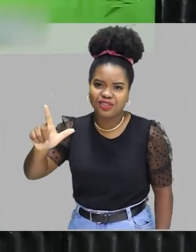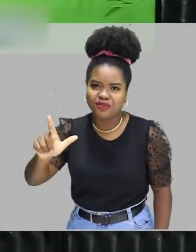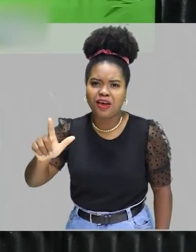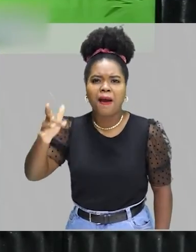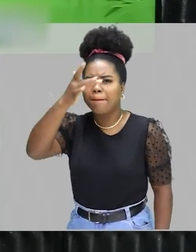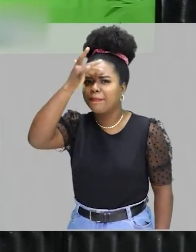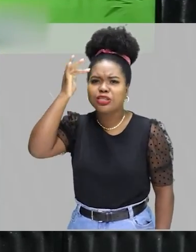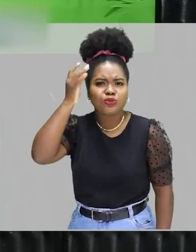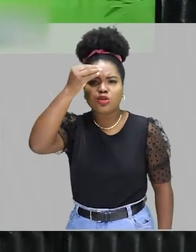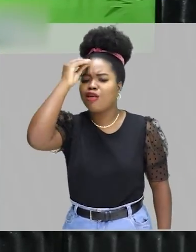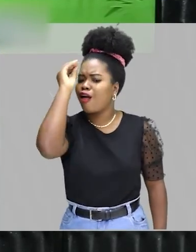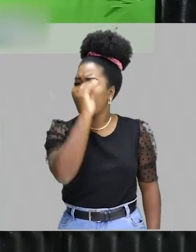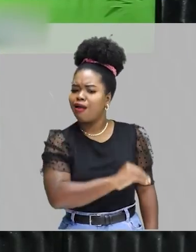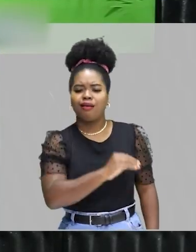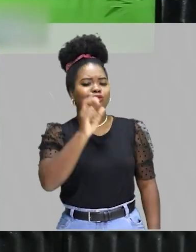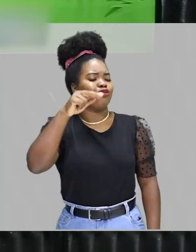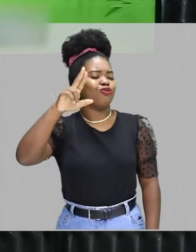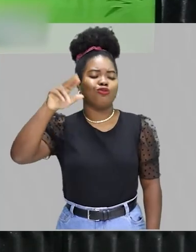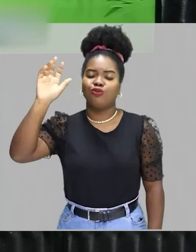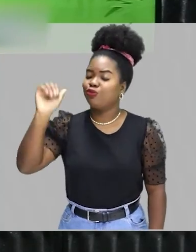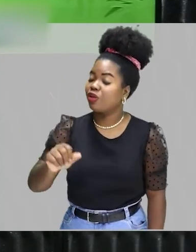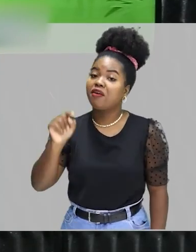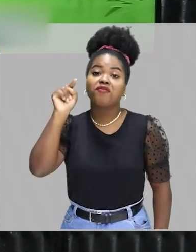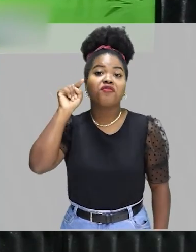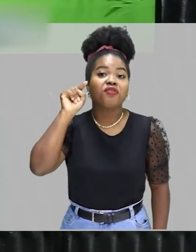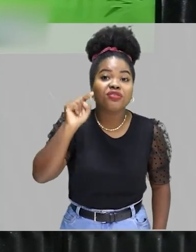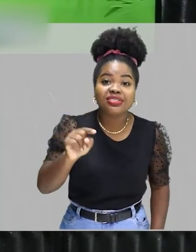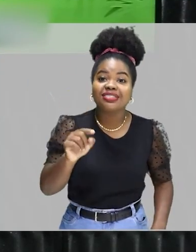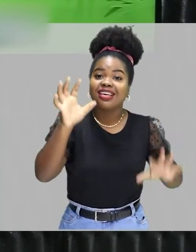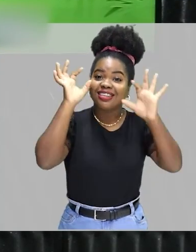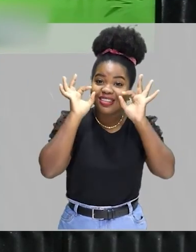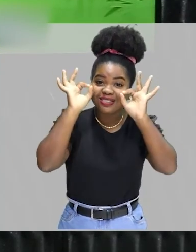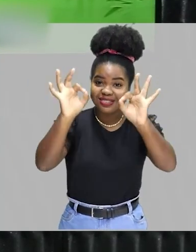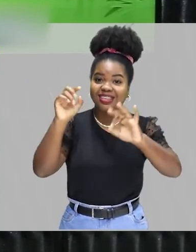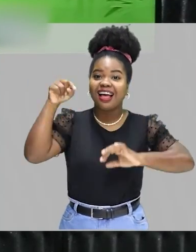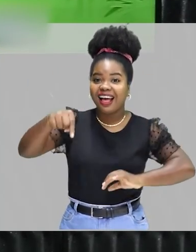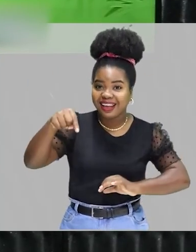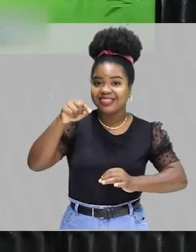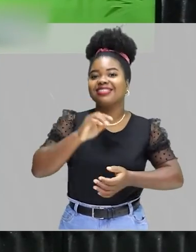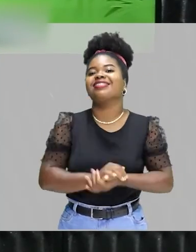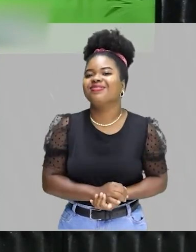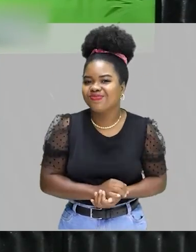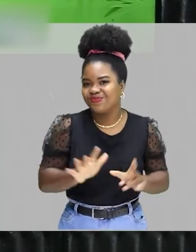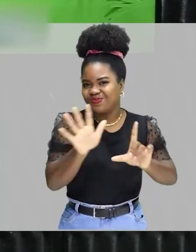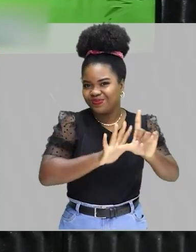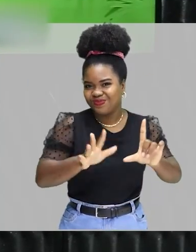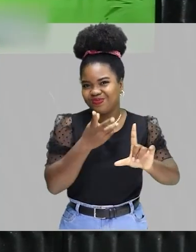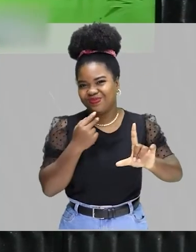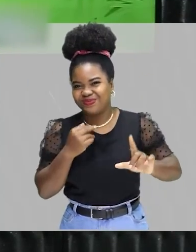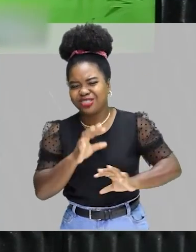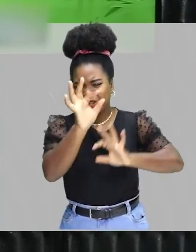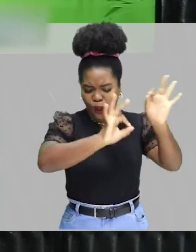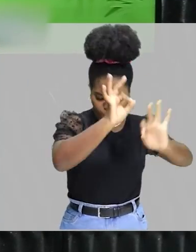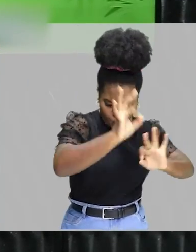desiste nunca. Você, ligado aqui na plataforma Gonçalves Dias, se